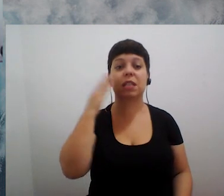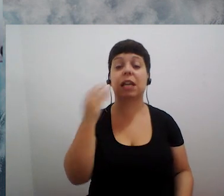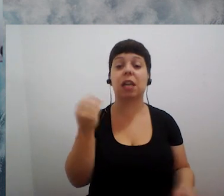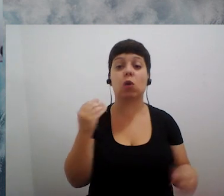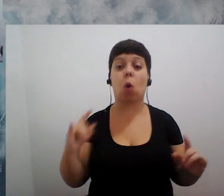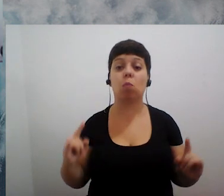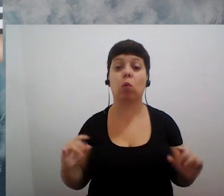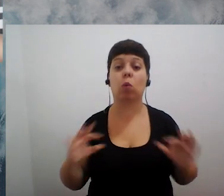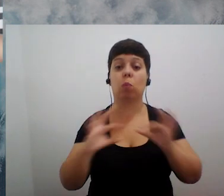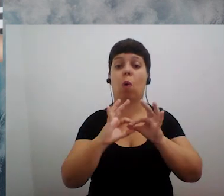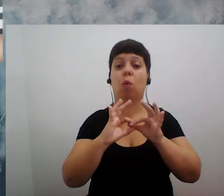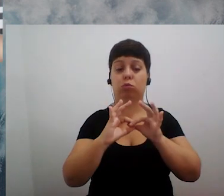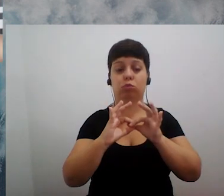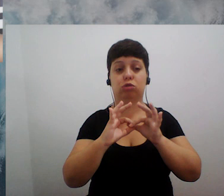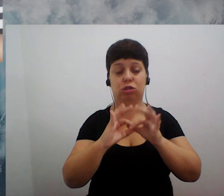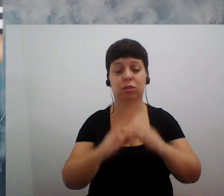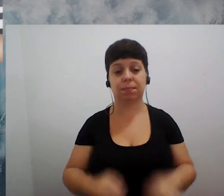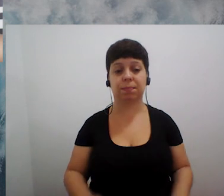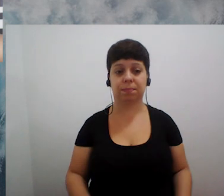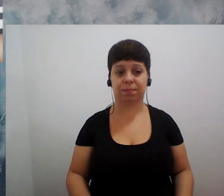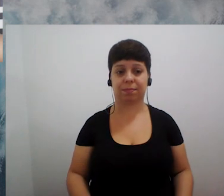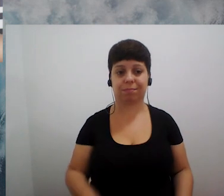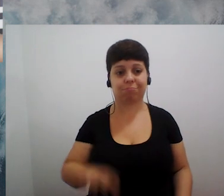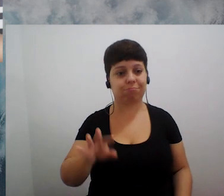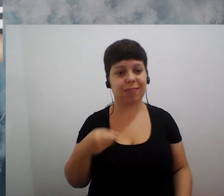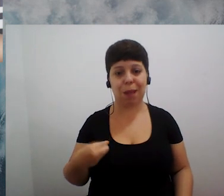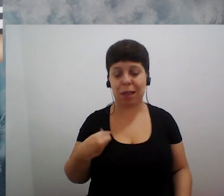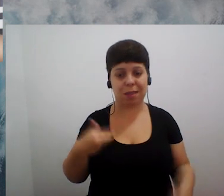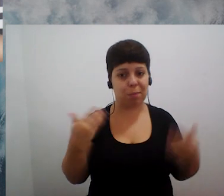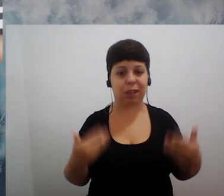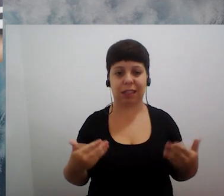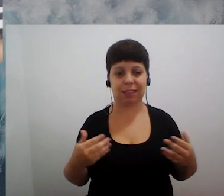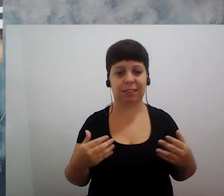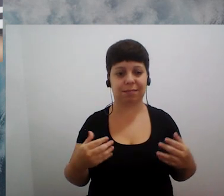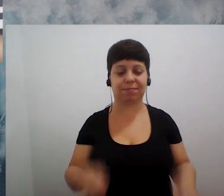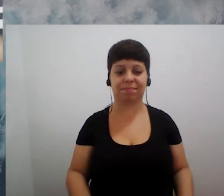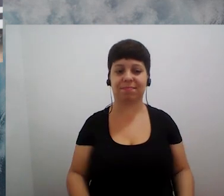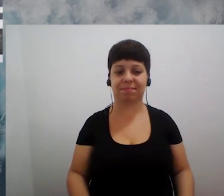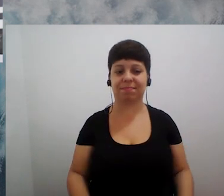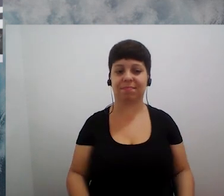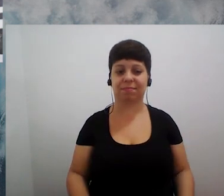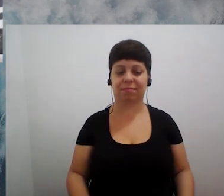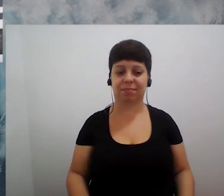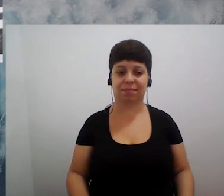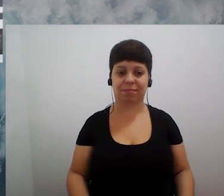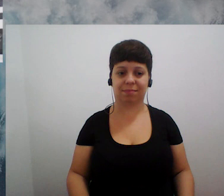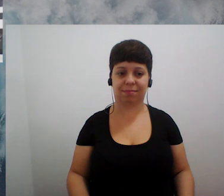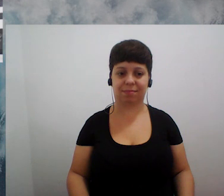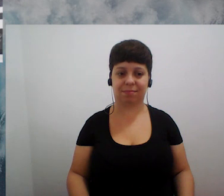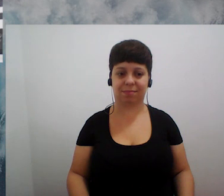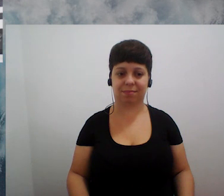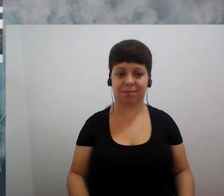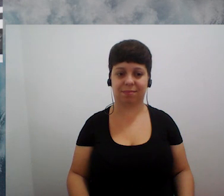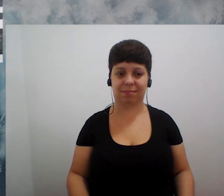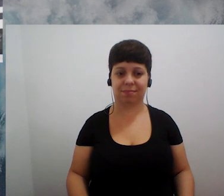só entender como essas pontes podem ser criadas e estabelecer. Mas estamos aí, na vontade. Na verdade, então, a gente tem